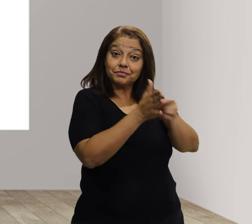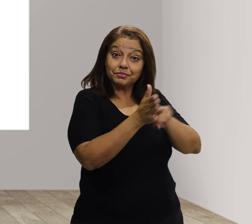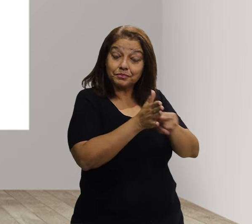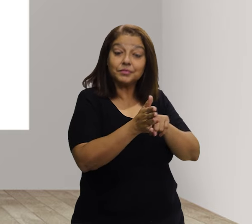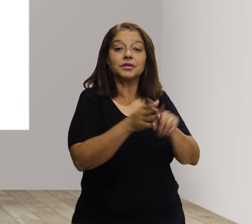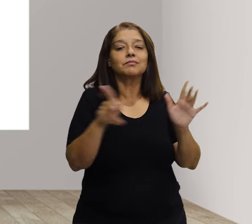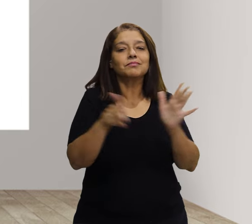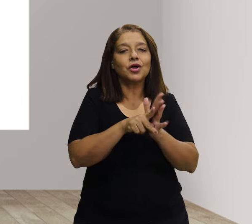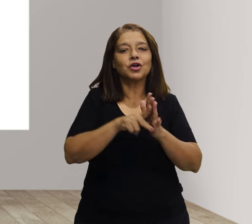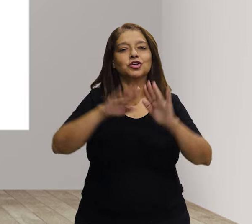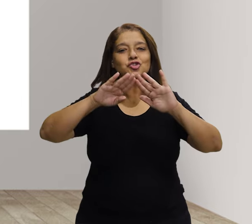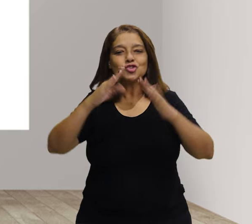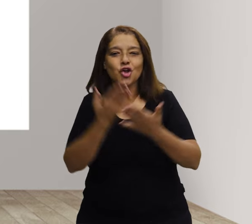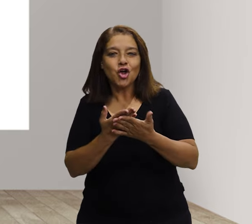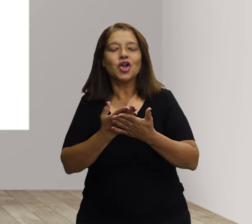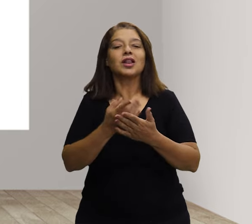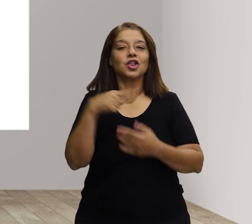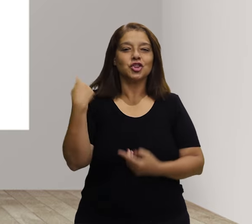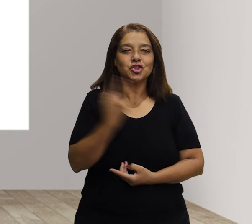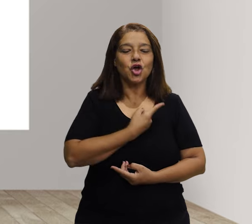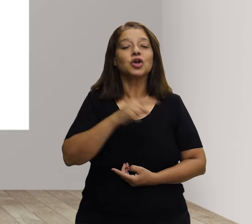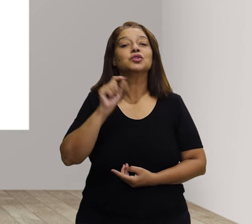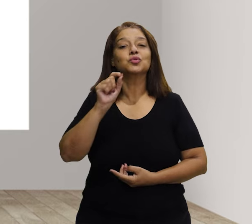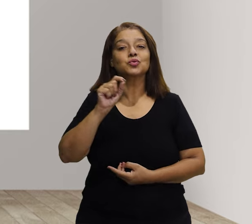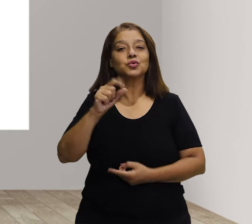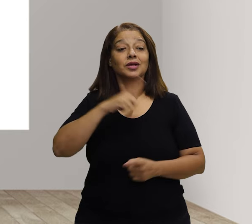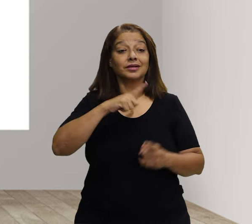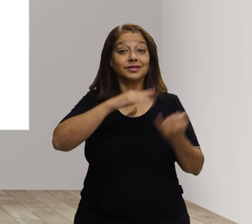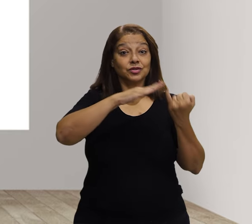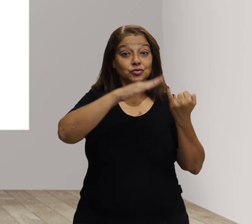de 2022, apresentou que